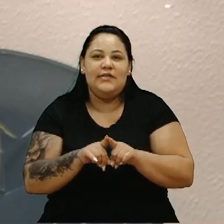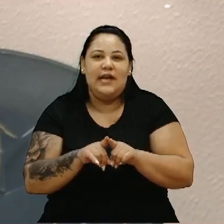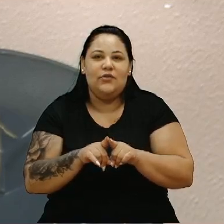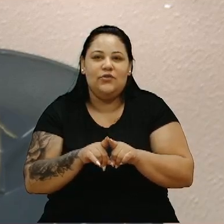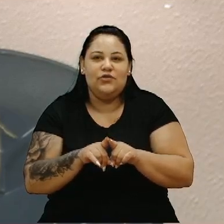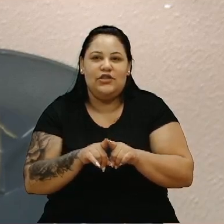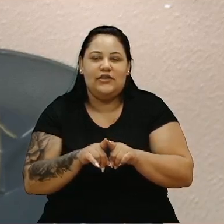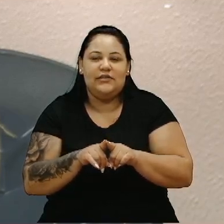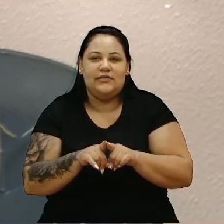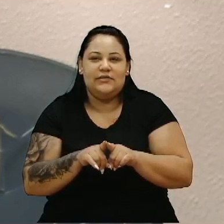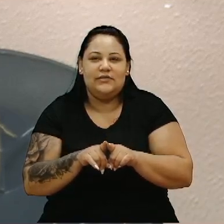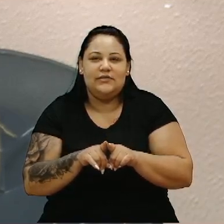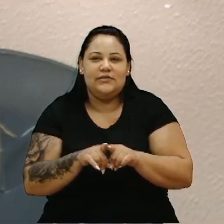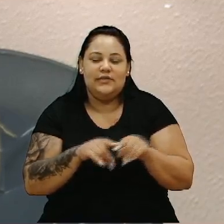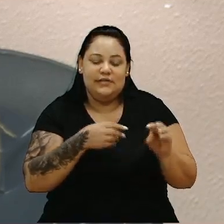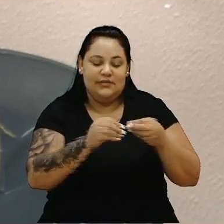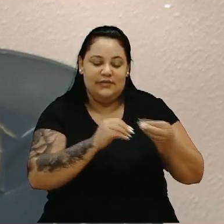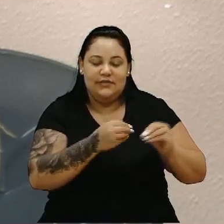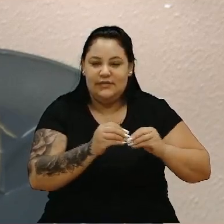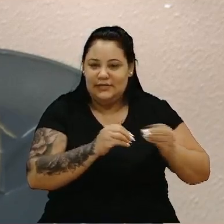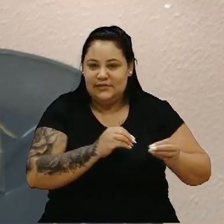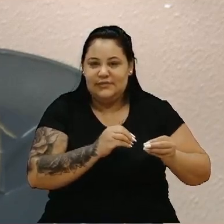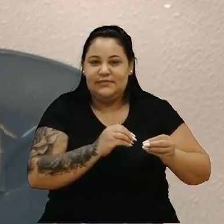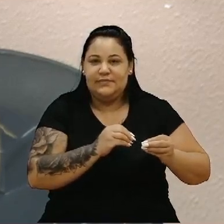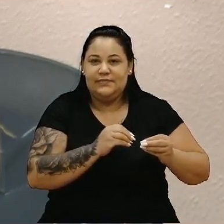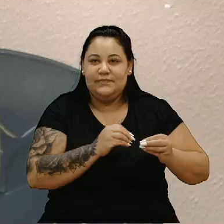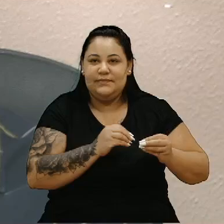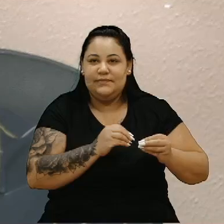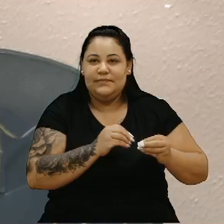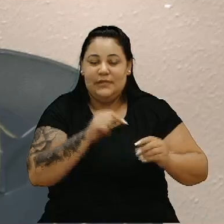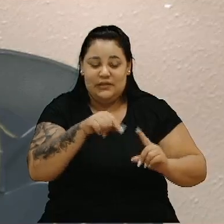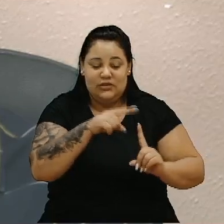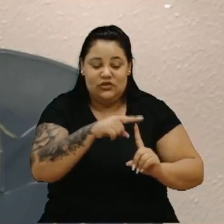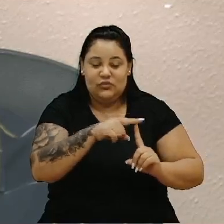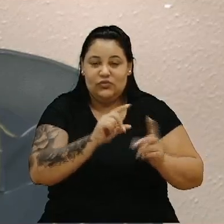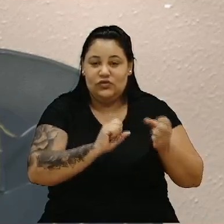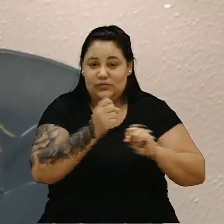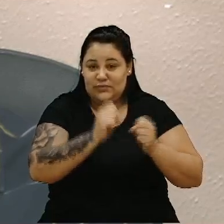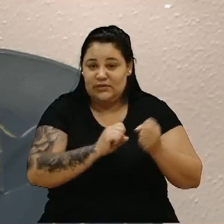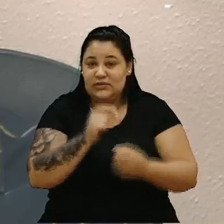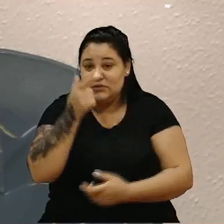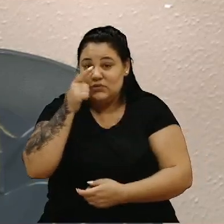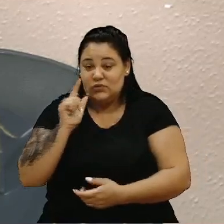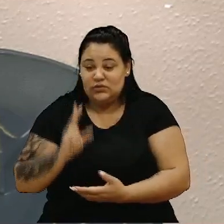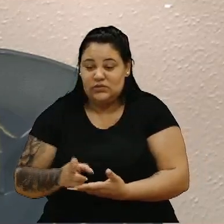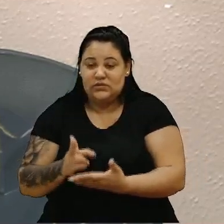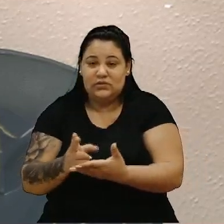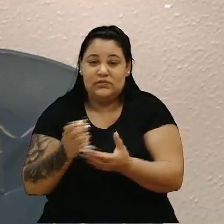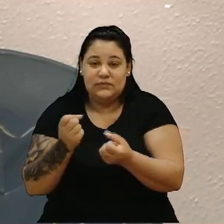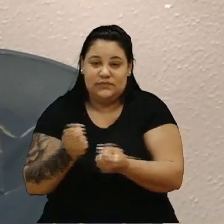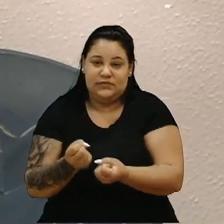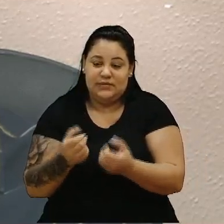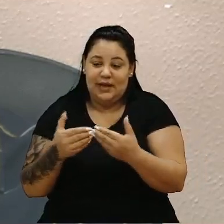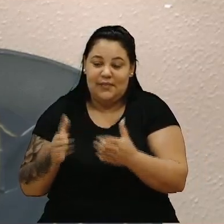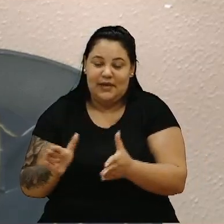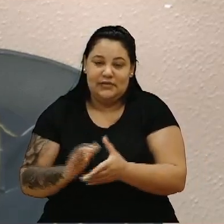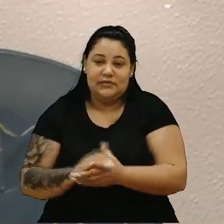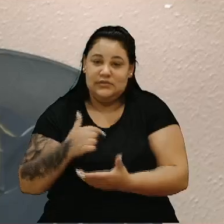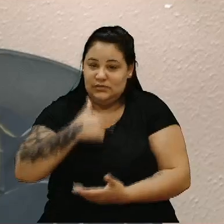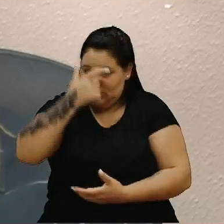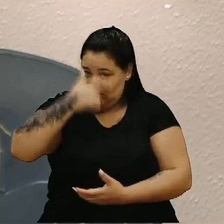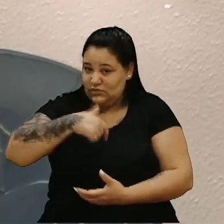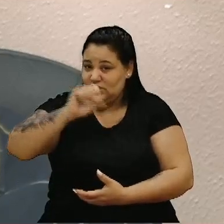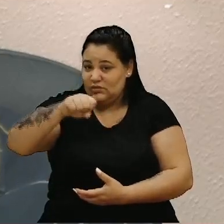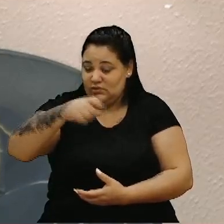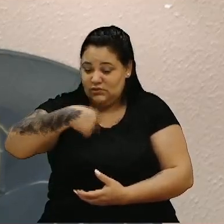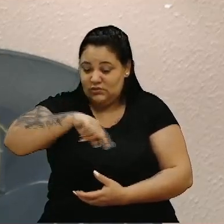mais flexibilidade para essas empresas conseguirem se manter abertas. Então, acho que nós precisamos